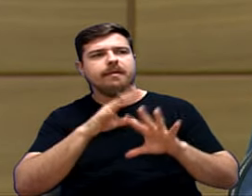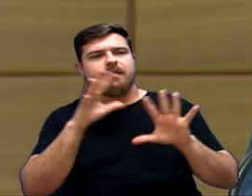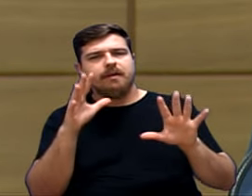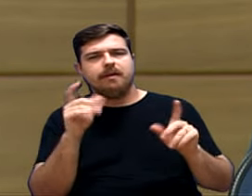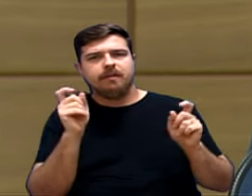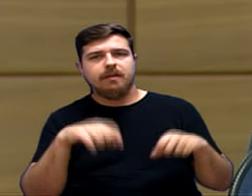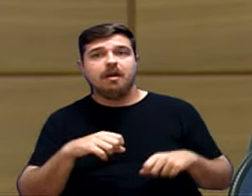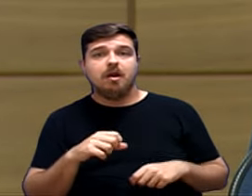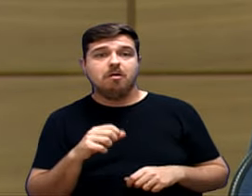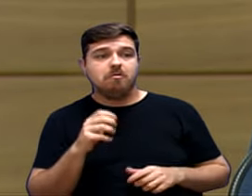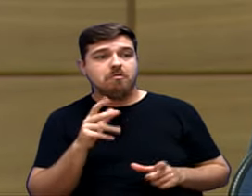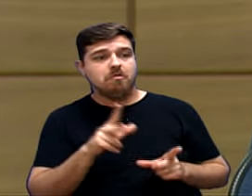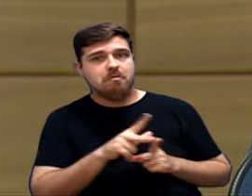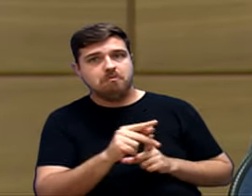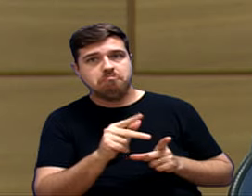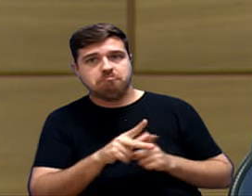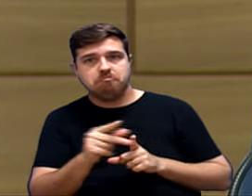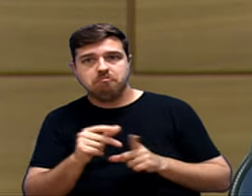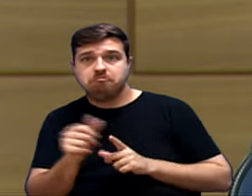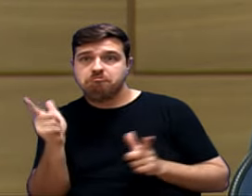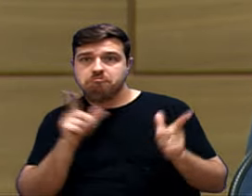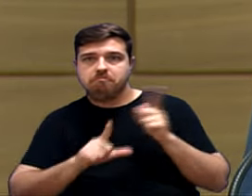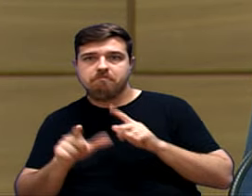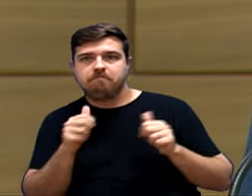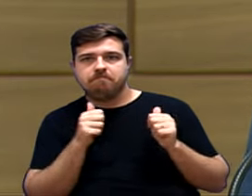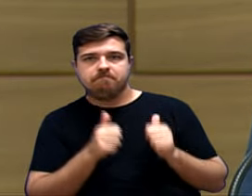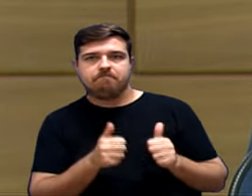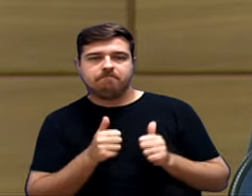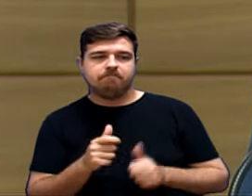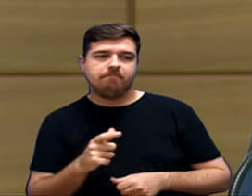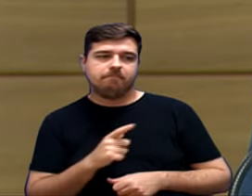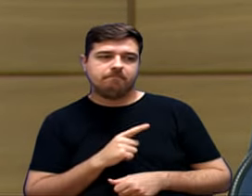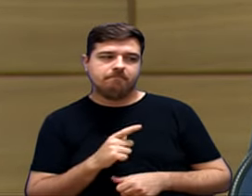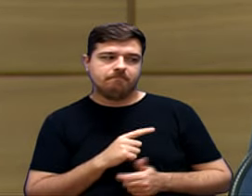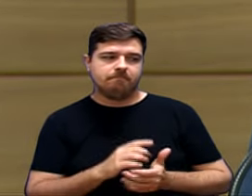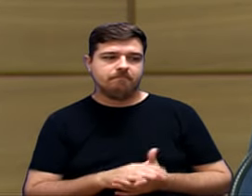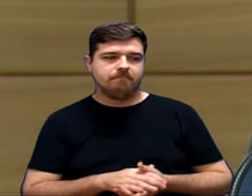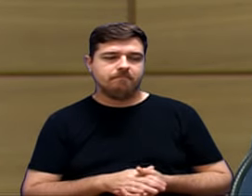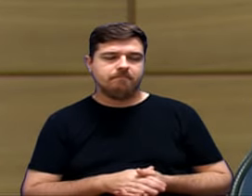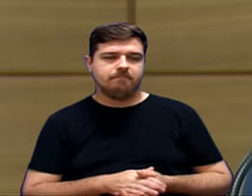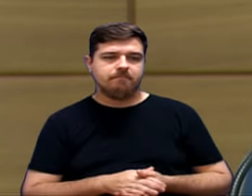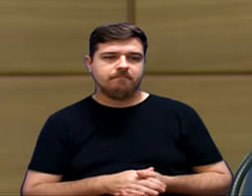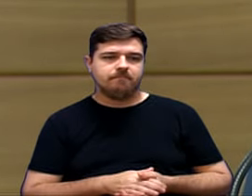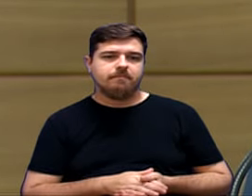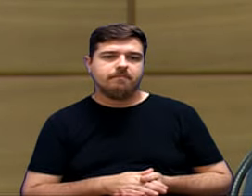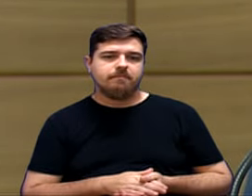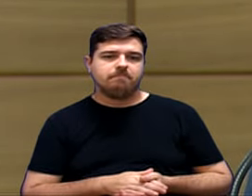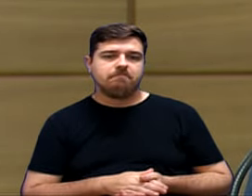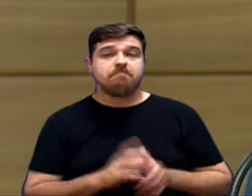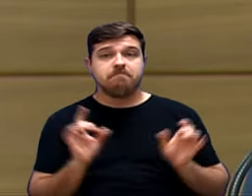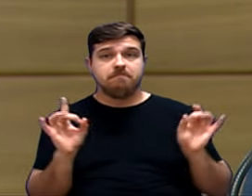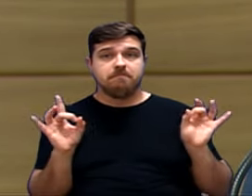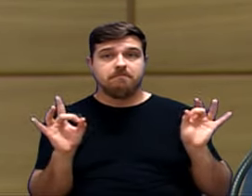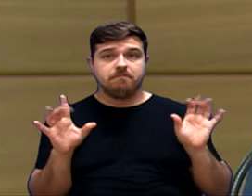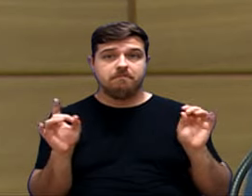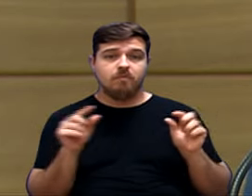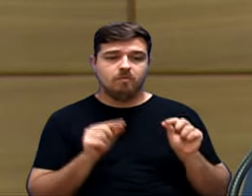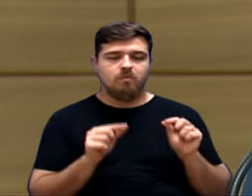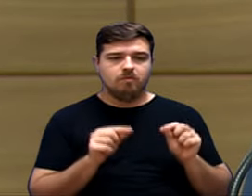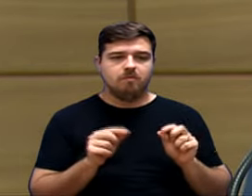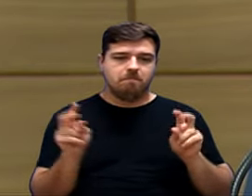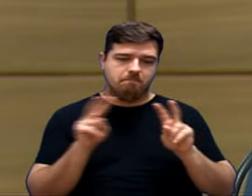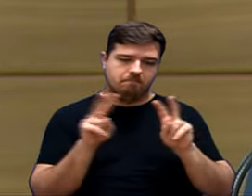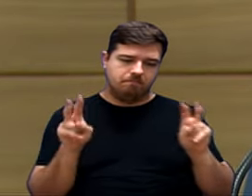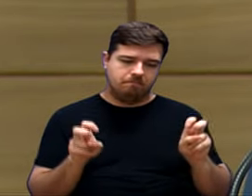eh que nós entendemos com essa com essa proposta né em especial a questão